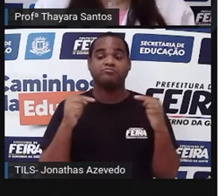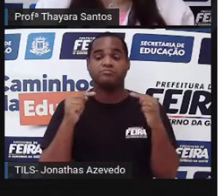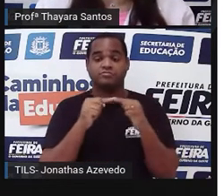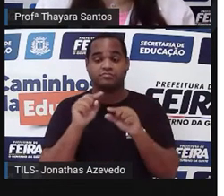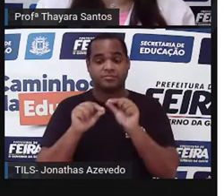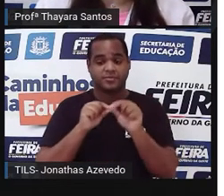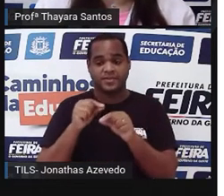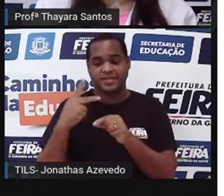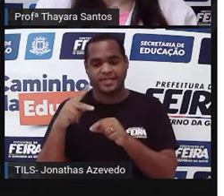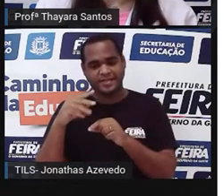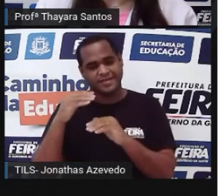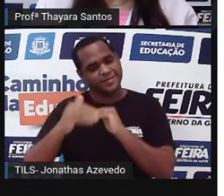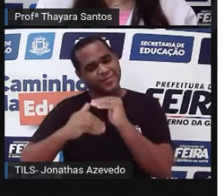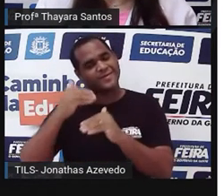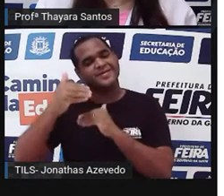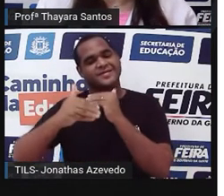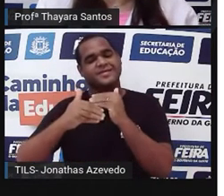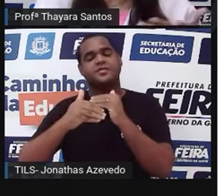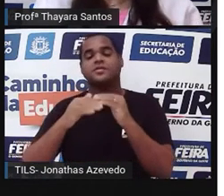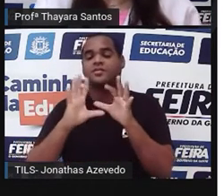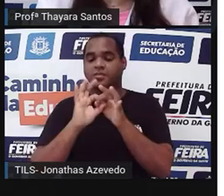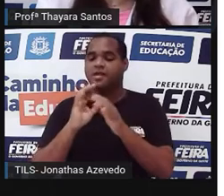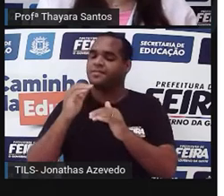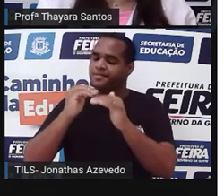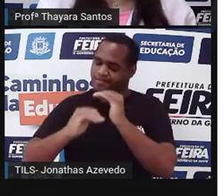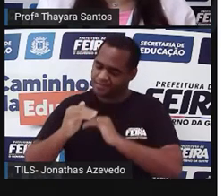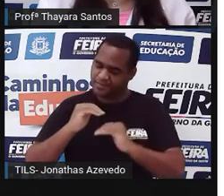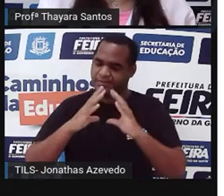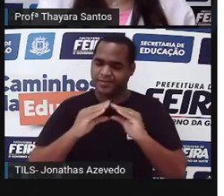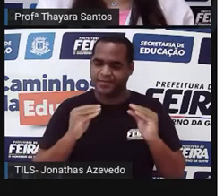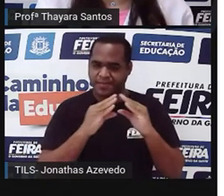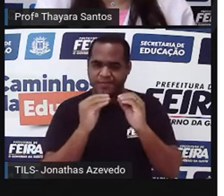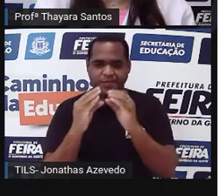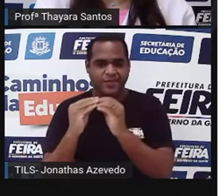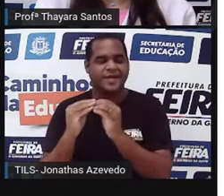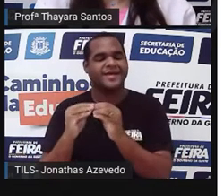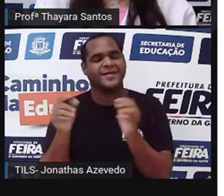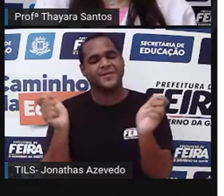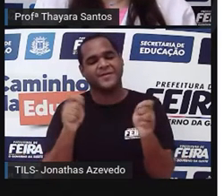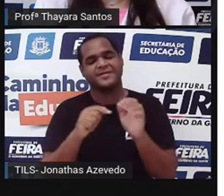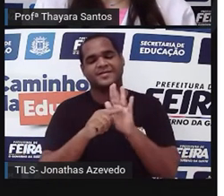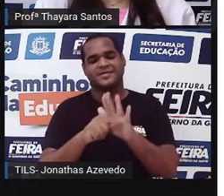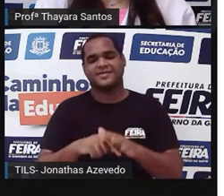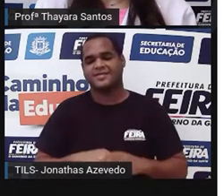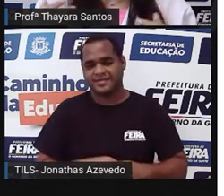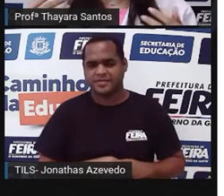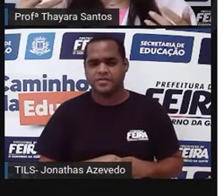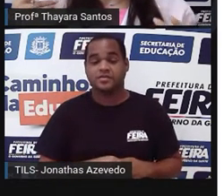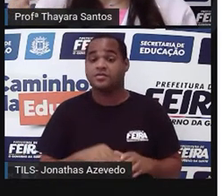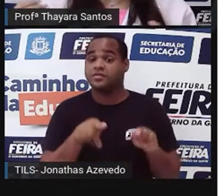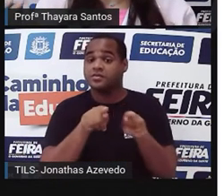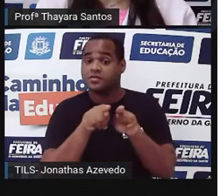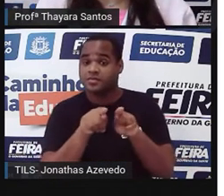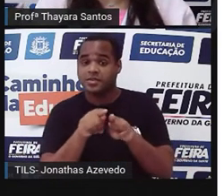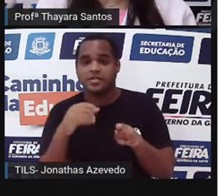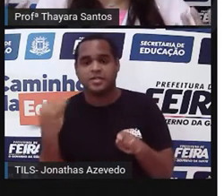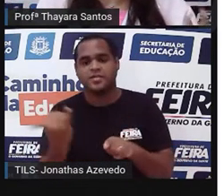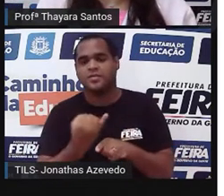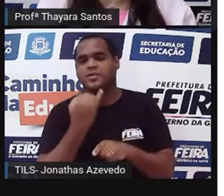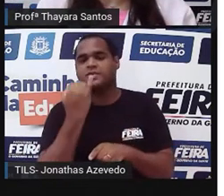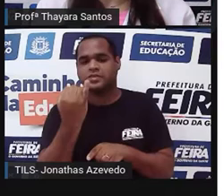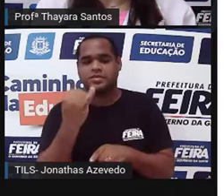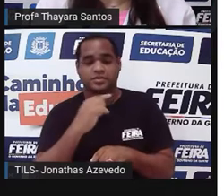organismos nesse processo, que é o de decomposição, que também é um serviço ecossistêmico. E também o que a gente chama de